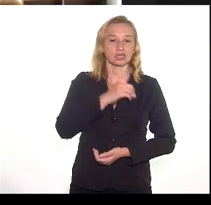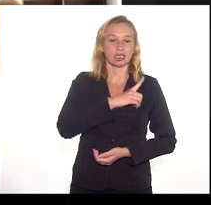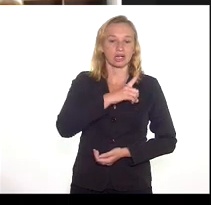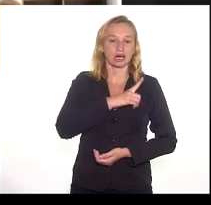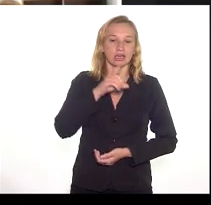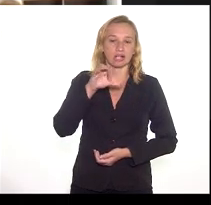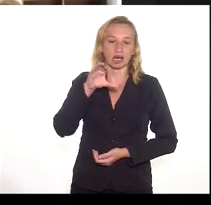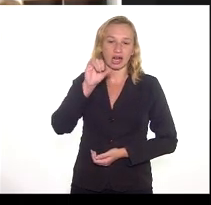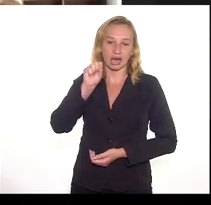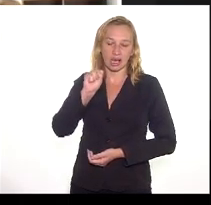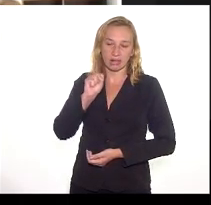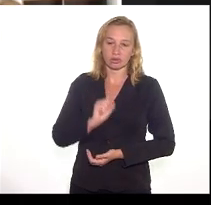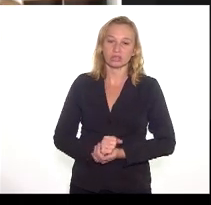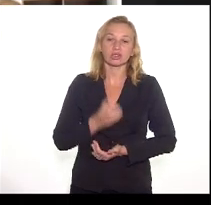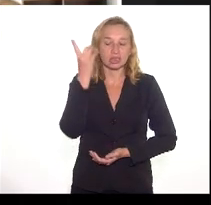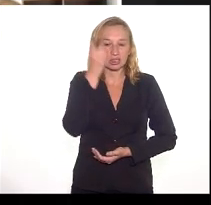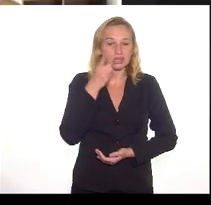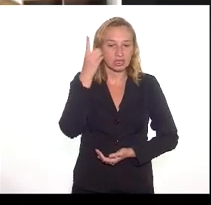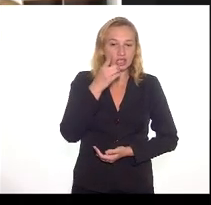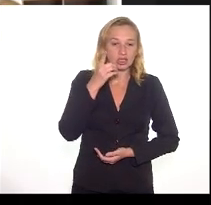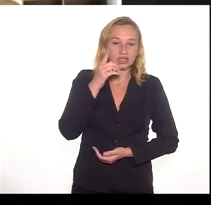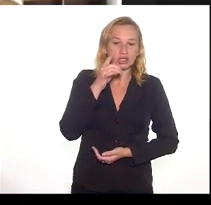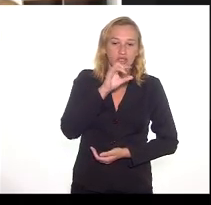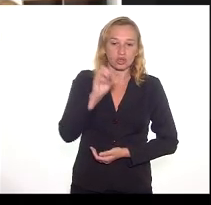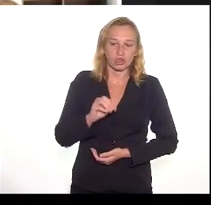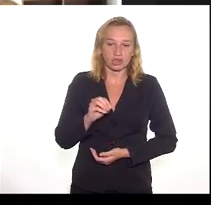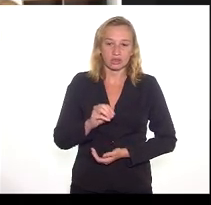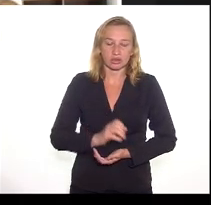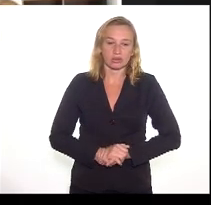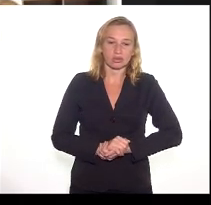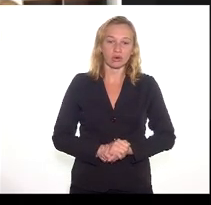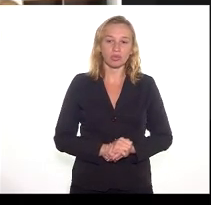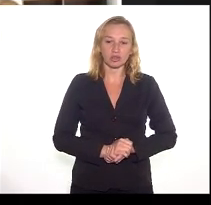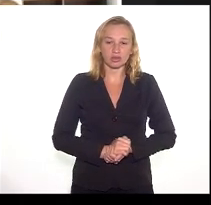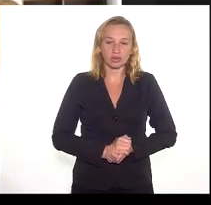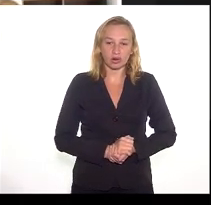Augusto. Deputado Dionísio Lins.